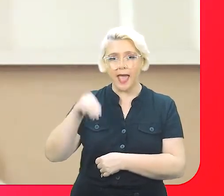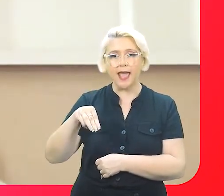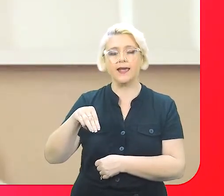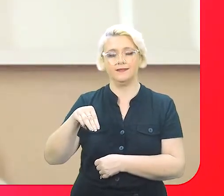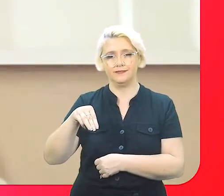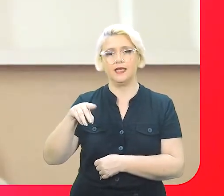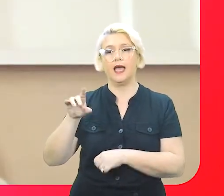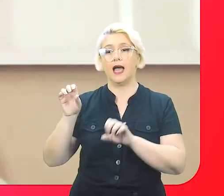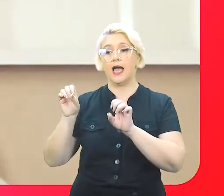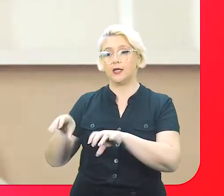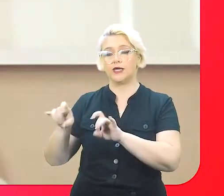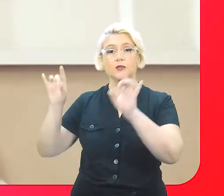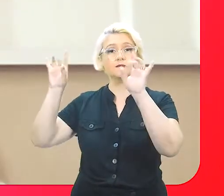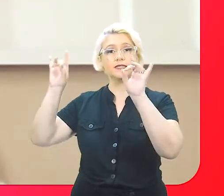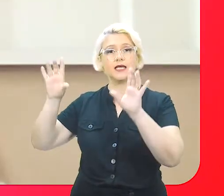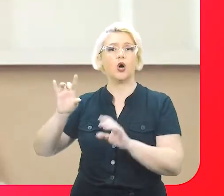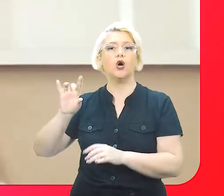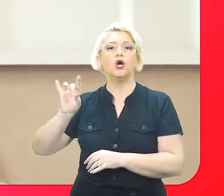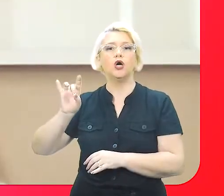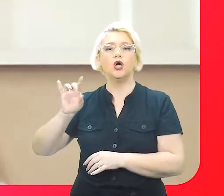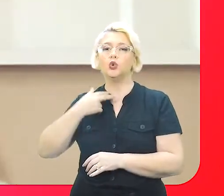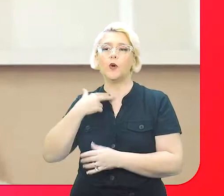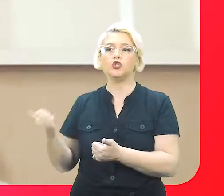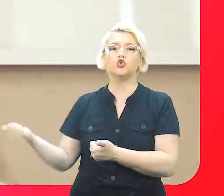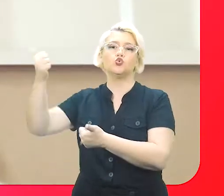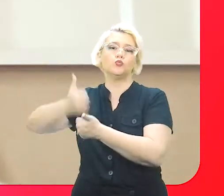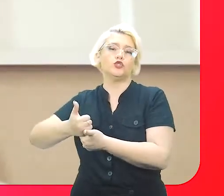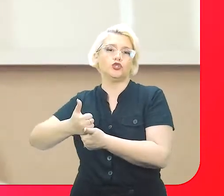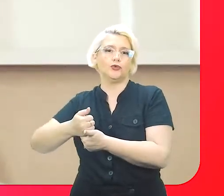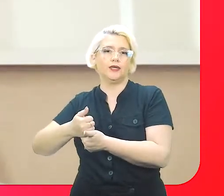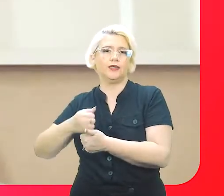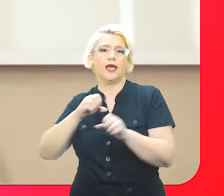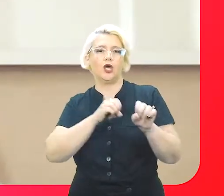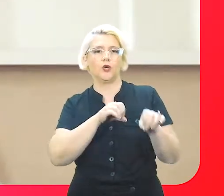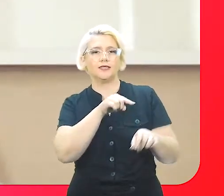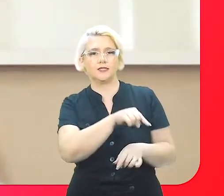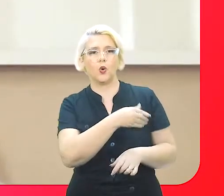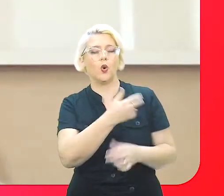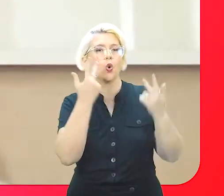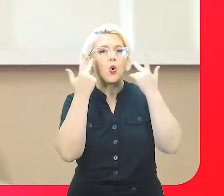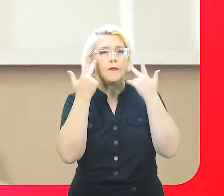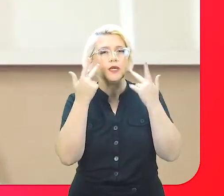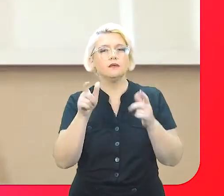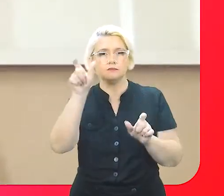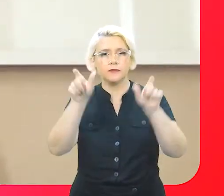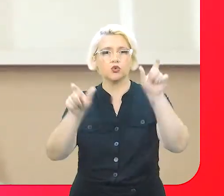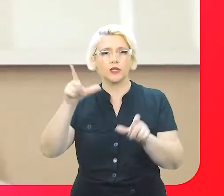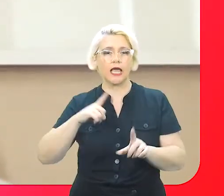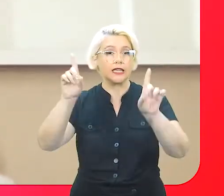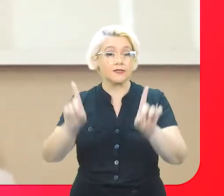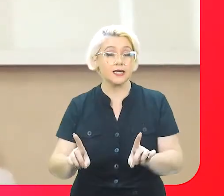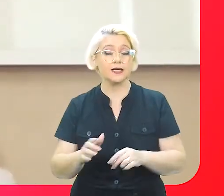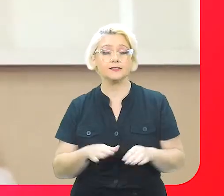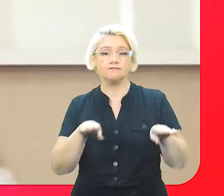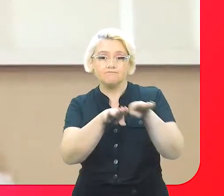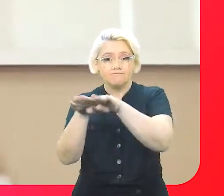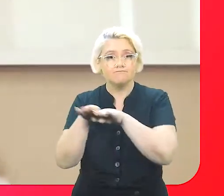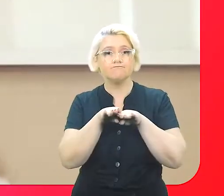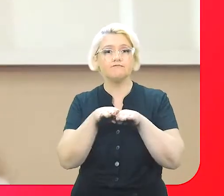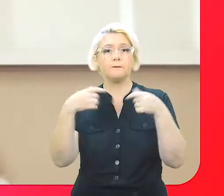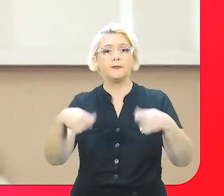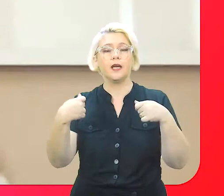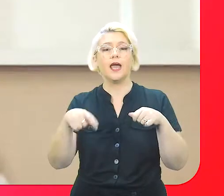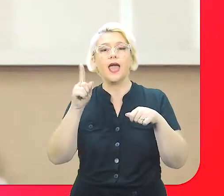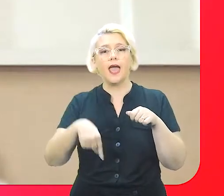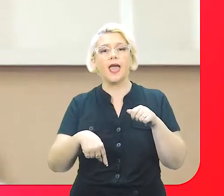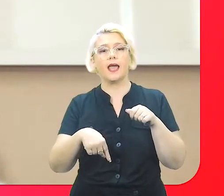especial deixa de ser substitutiva da educação comum para pessoas com deficiência e passa a ser